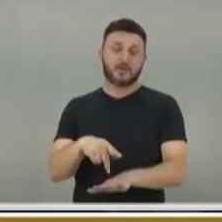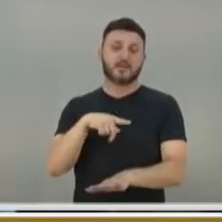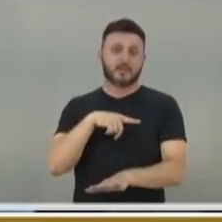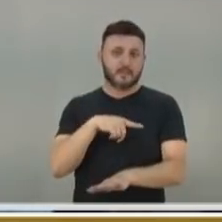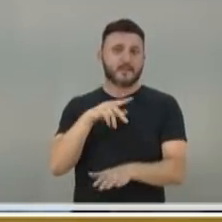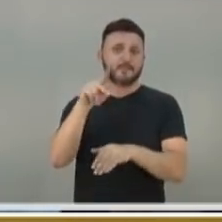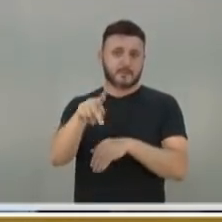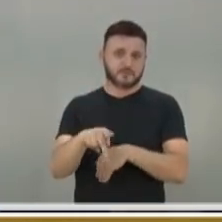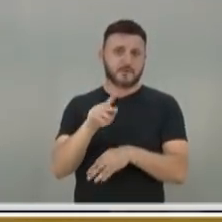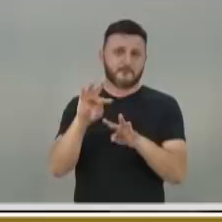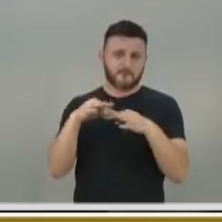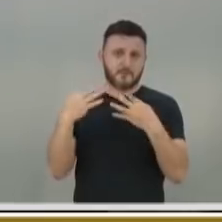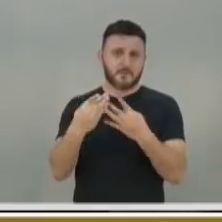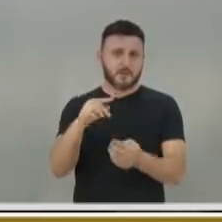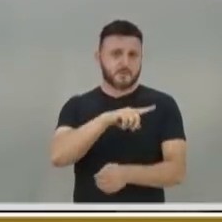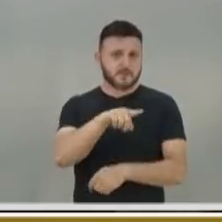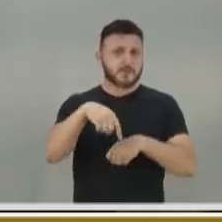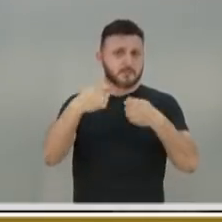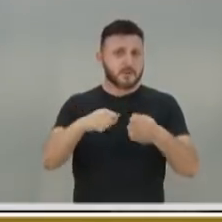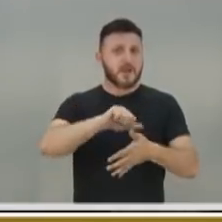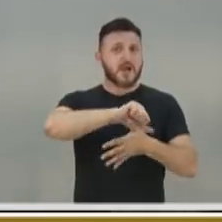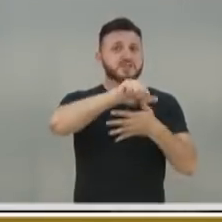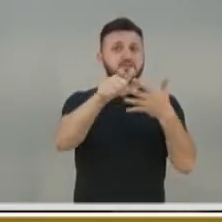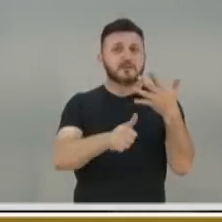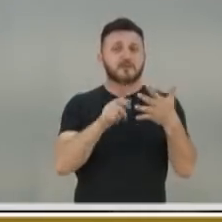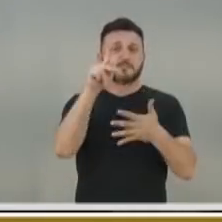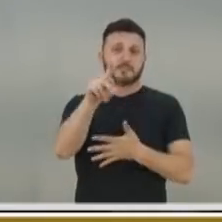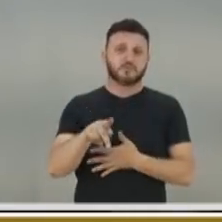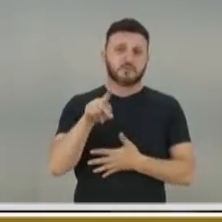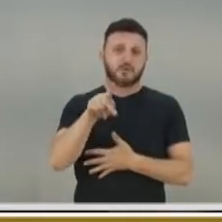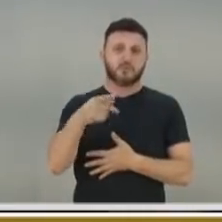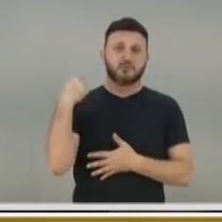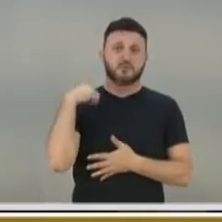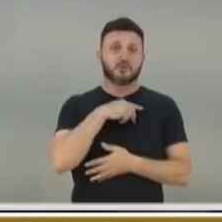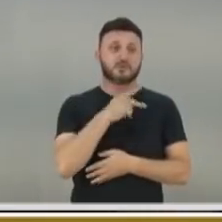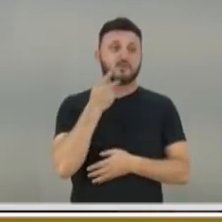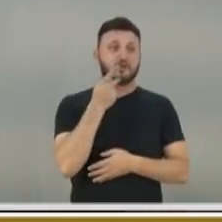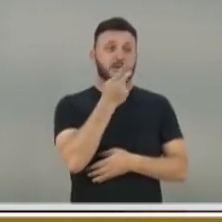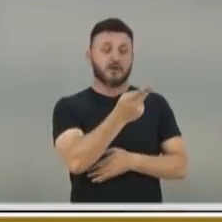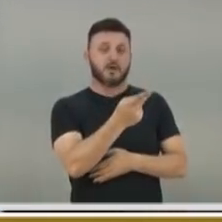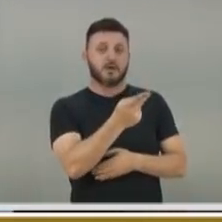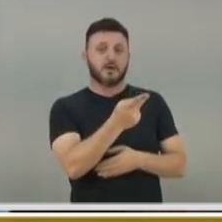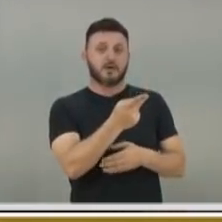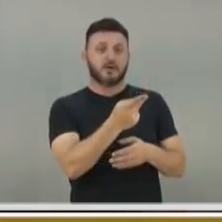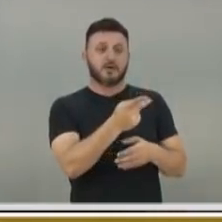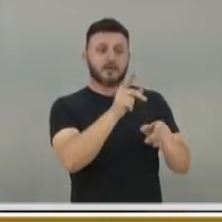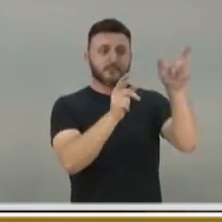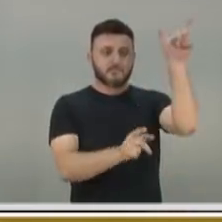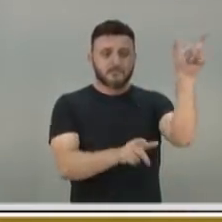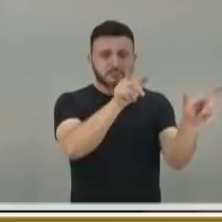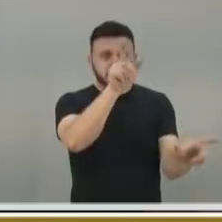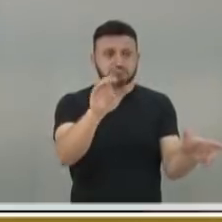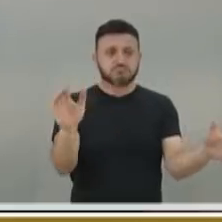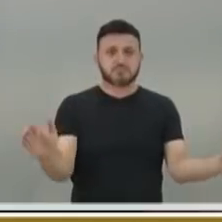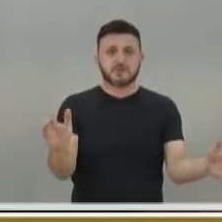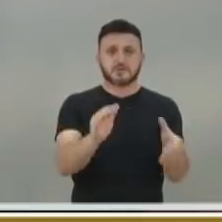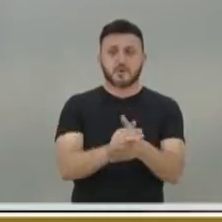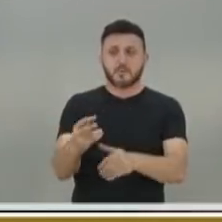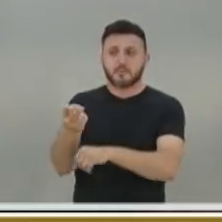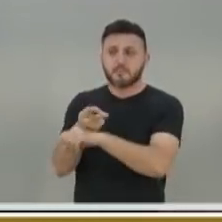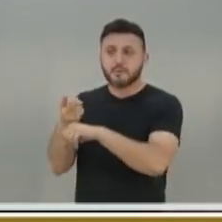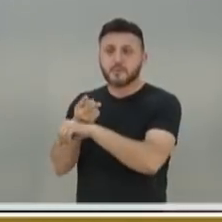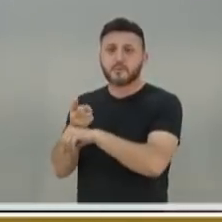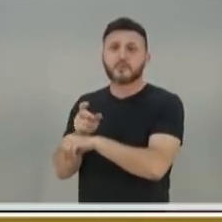e devem ter uma atividade pastoral. E a gente diz, por ser da pastoral familiar, procure o casal, procure o pároco e diga,